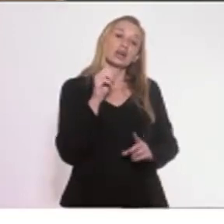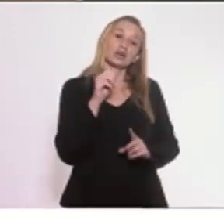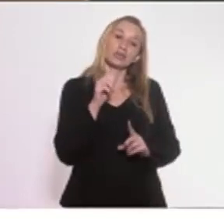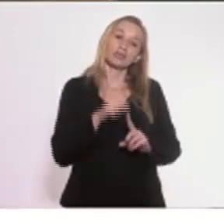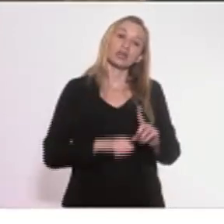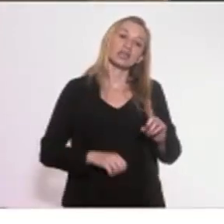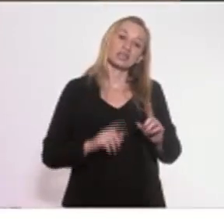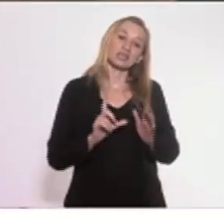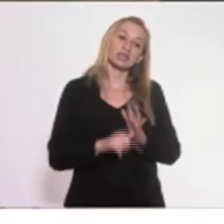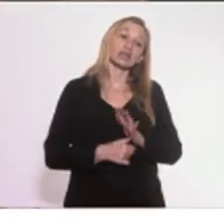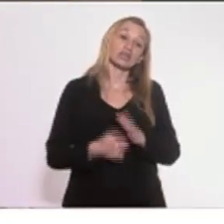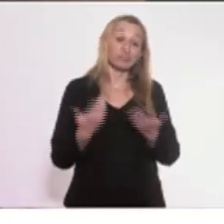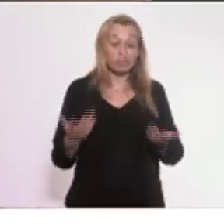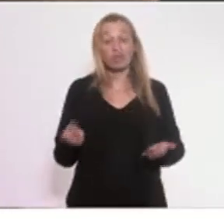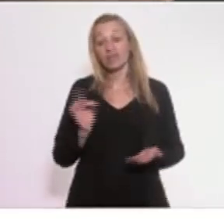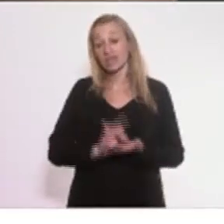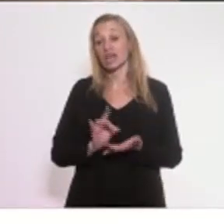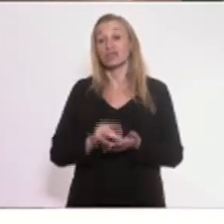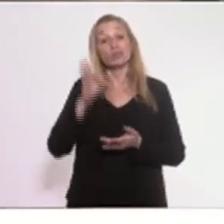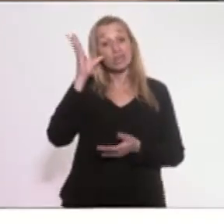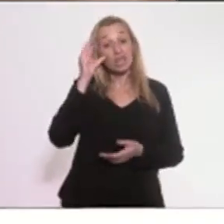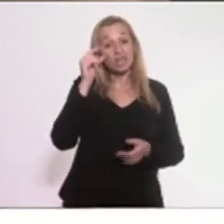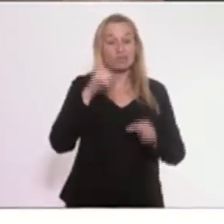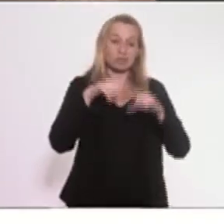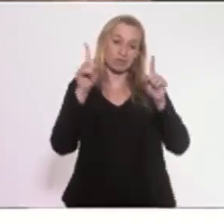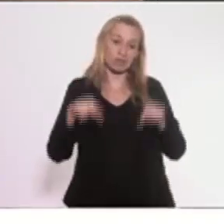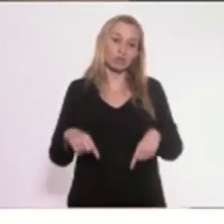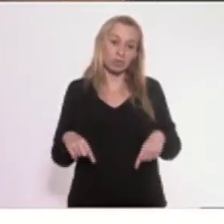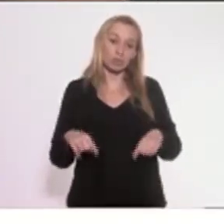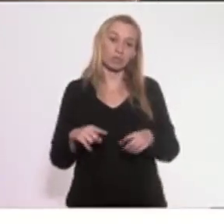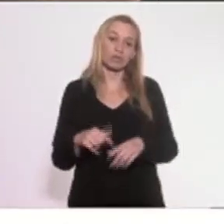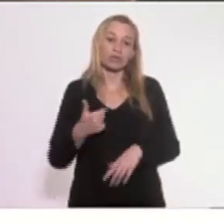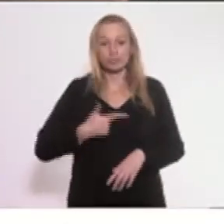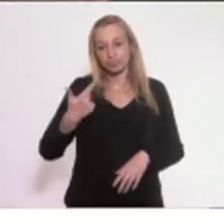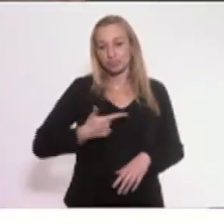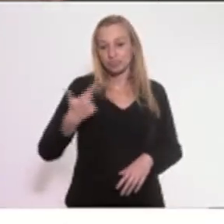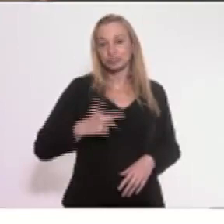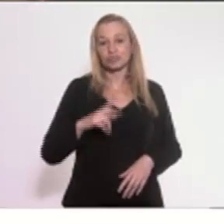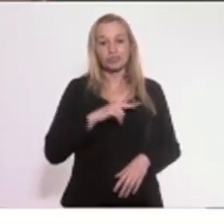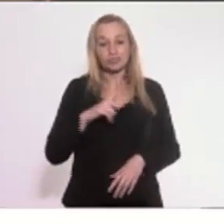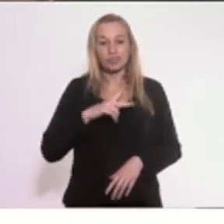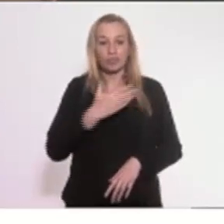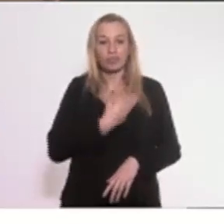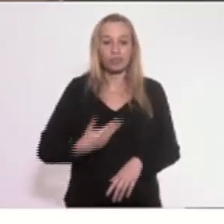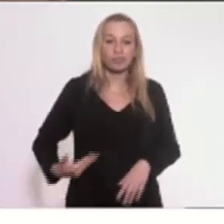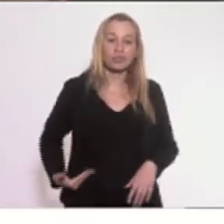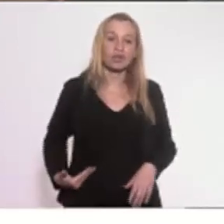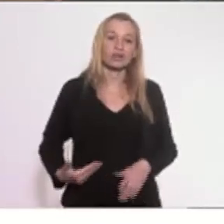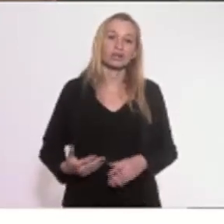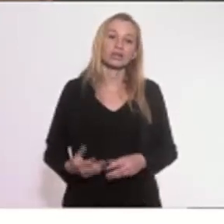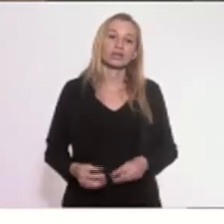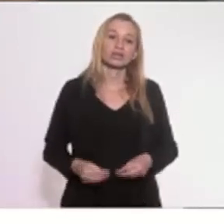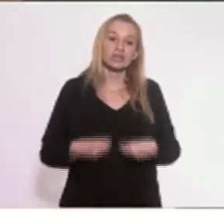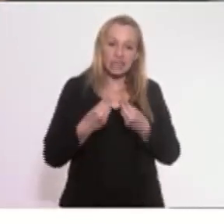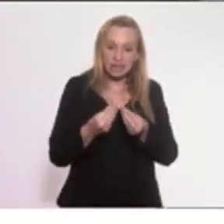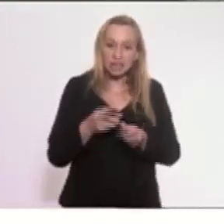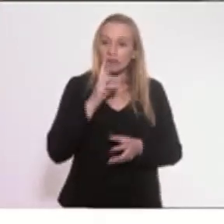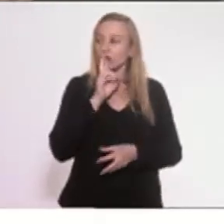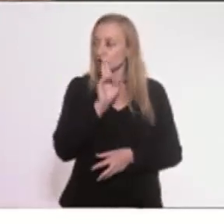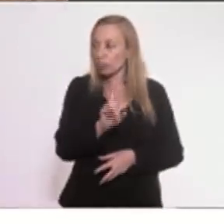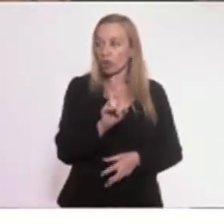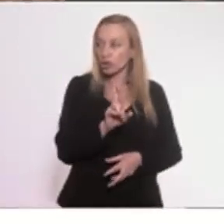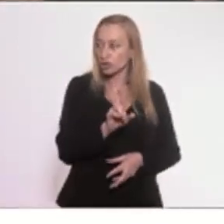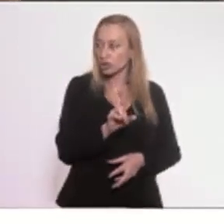o interesse do servidor. Um servidor que, segundo o próprio governador, está dando resposta